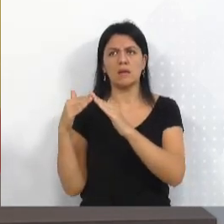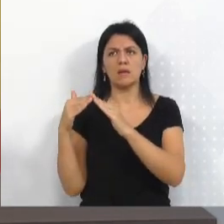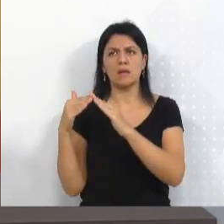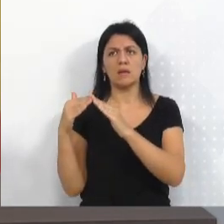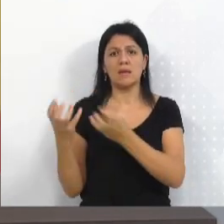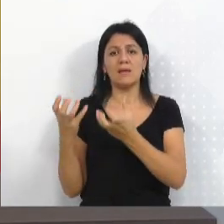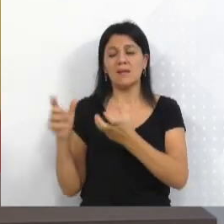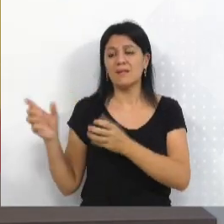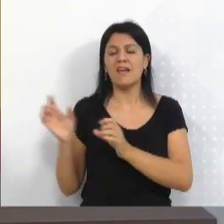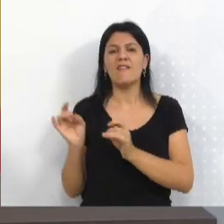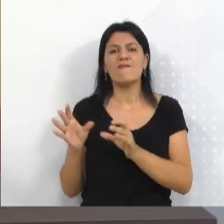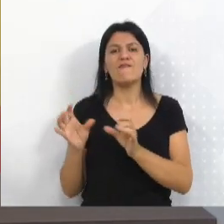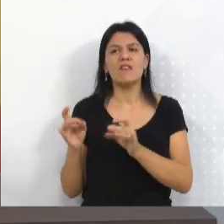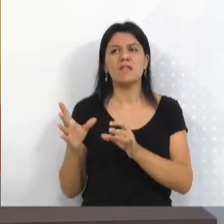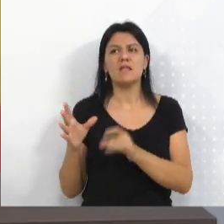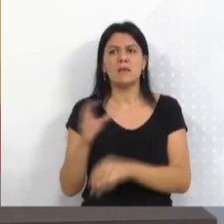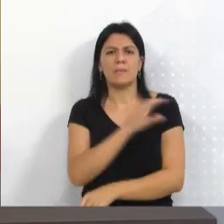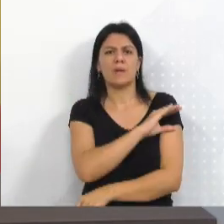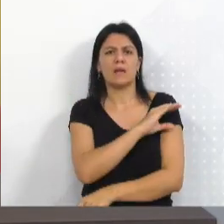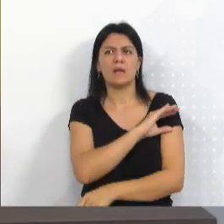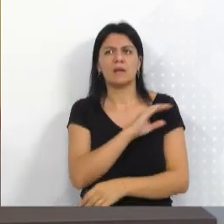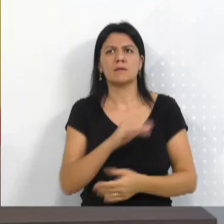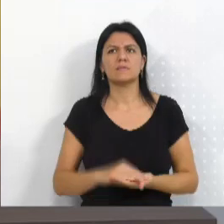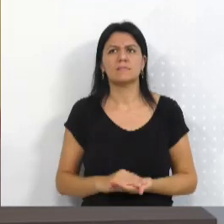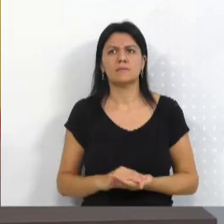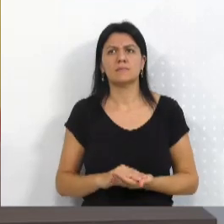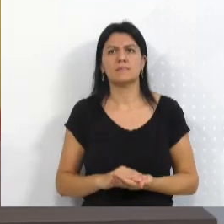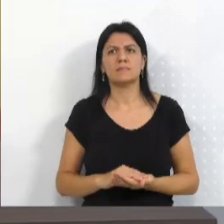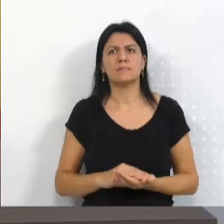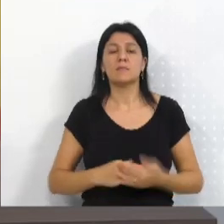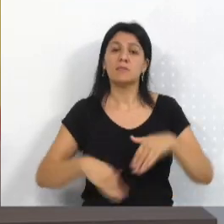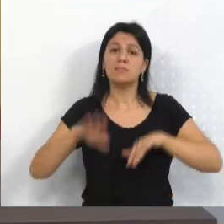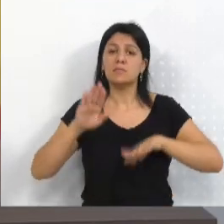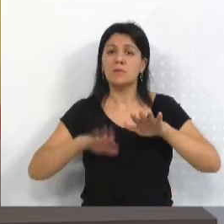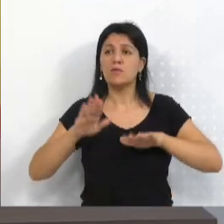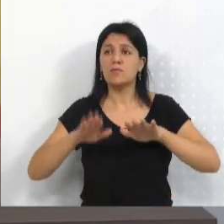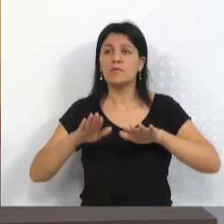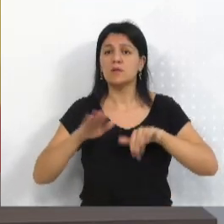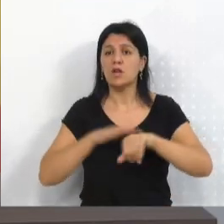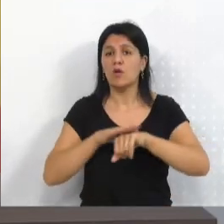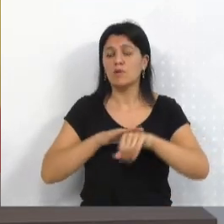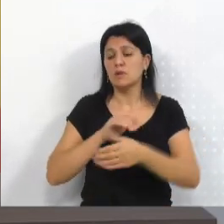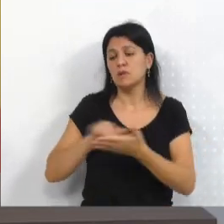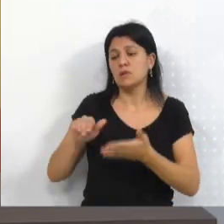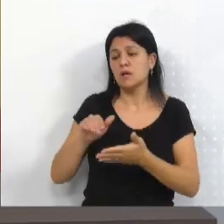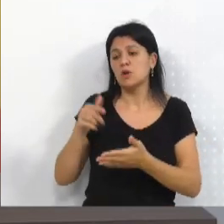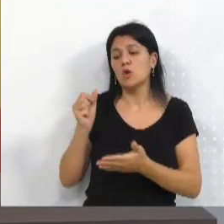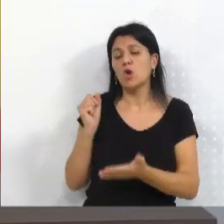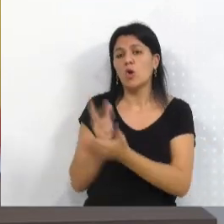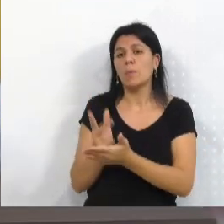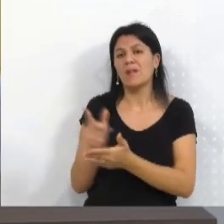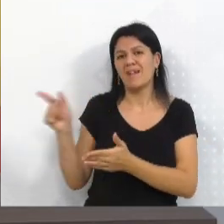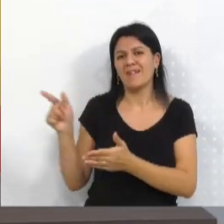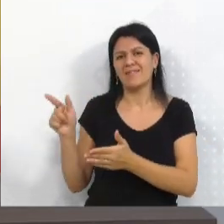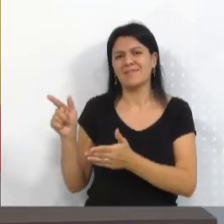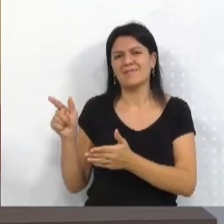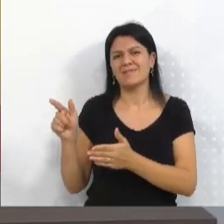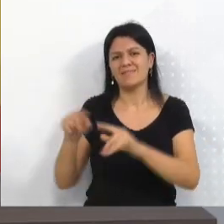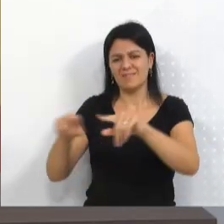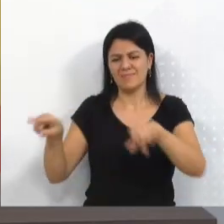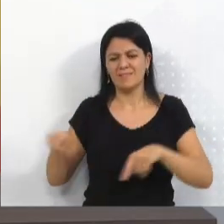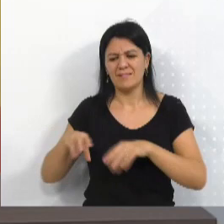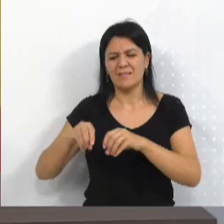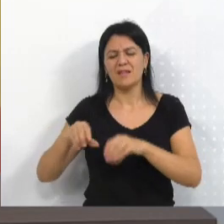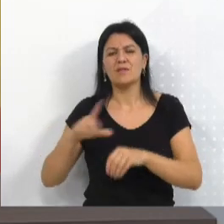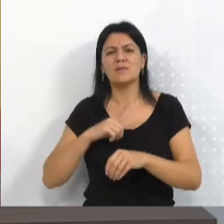terreiro eles querem vender para creche então de repente né vou levar isso para o secretário para ele estar adquirindo aquele terreno aí sim eles terem